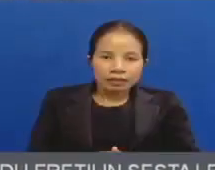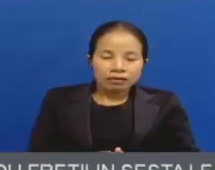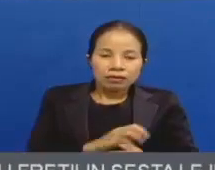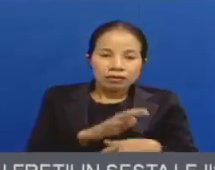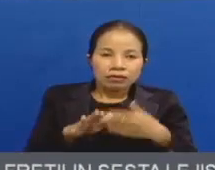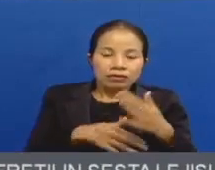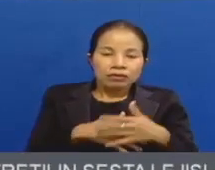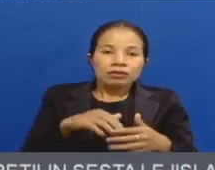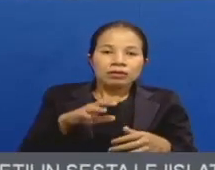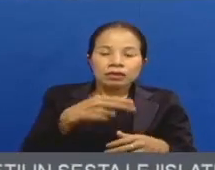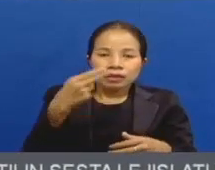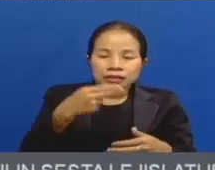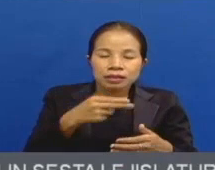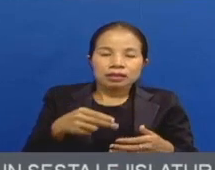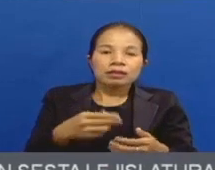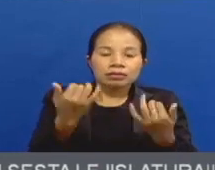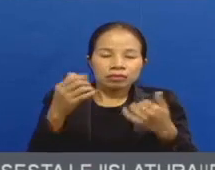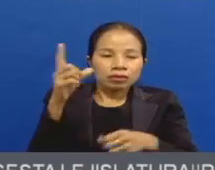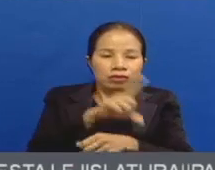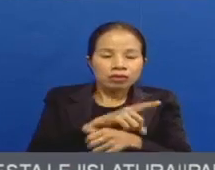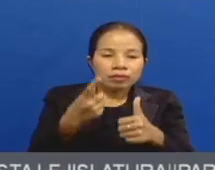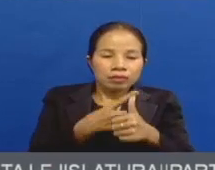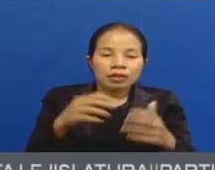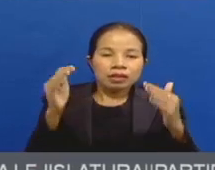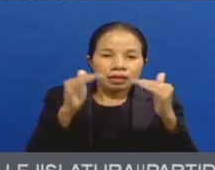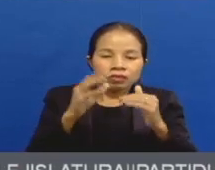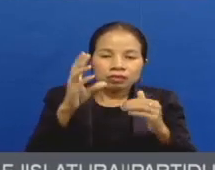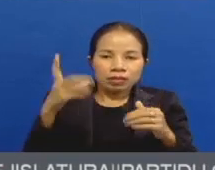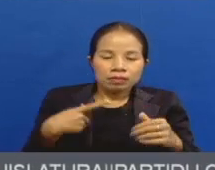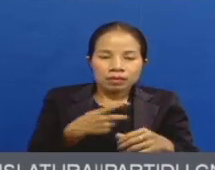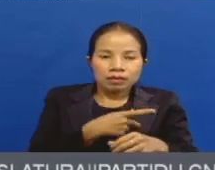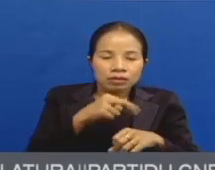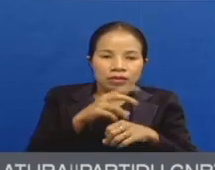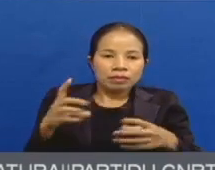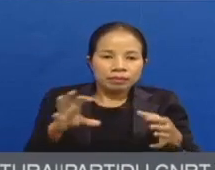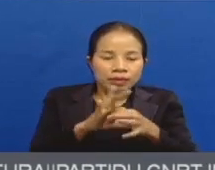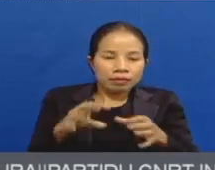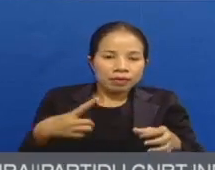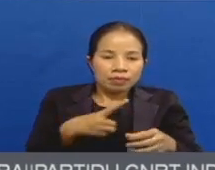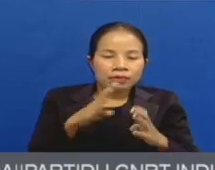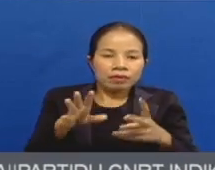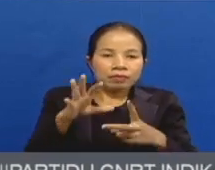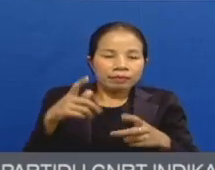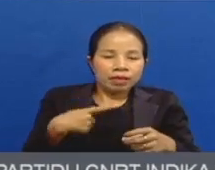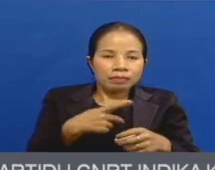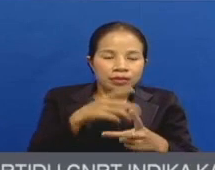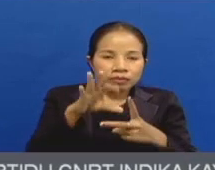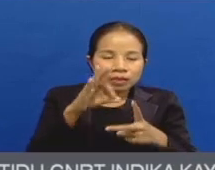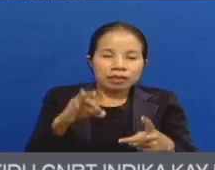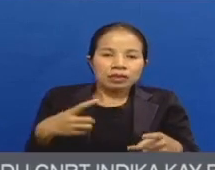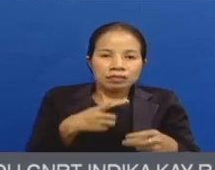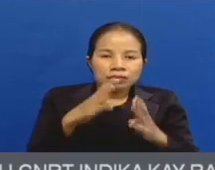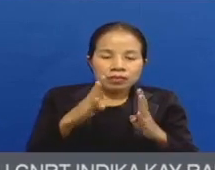Maluk sira kinta ohinu dar loron dahuluk baru nyaon sesta legislatura no membro deputado parlamento Hili deputada Maria Fernanda